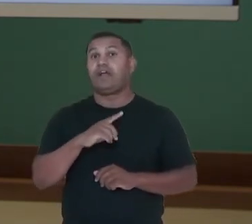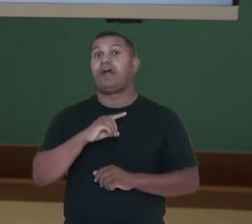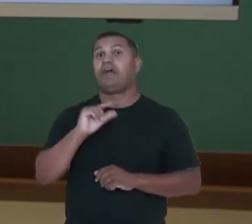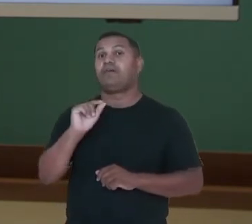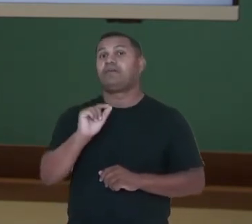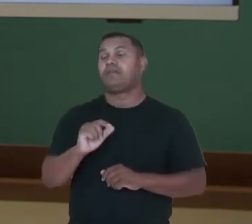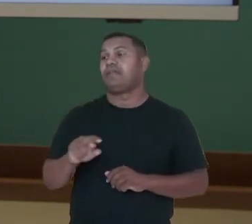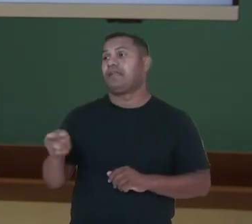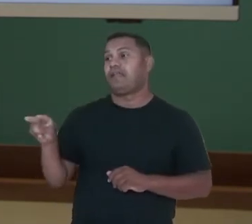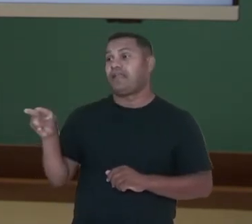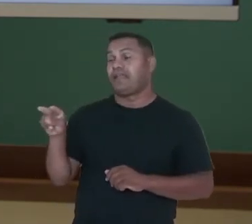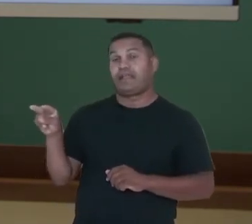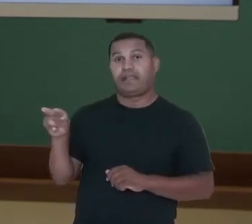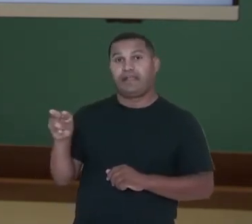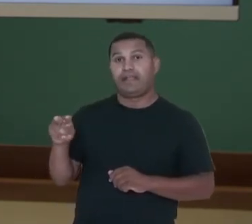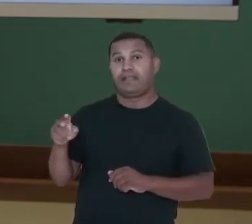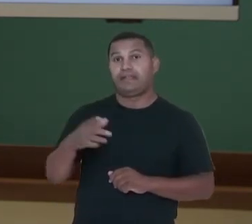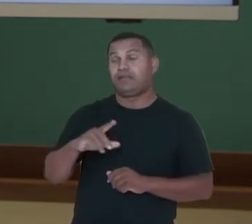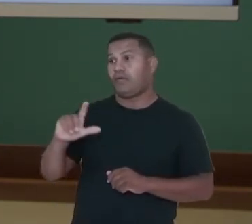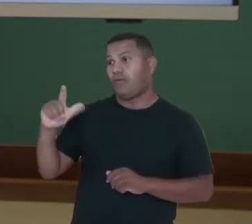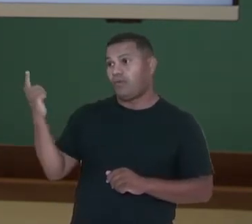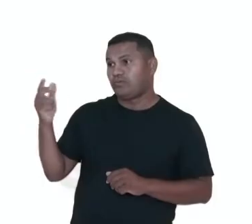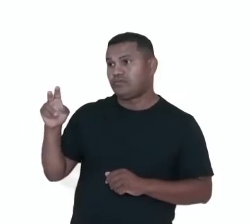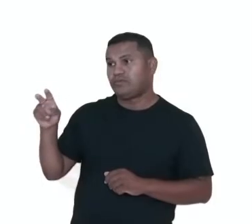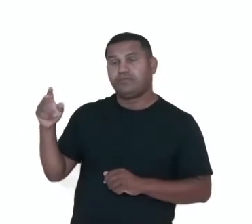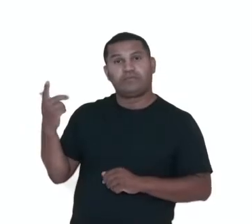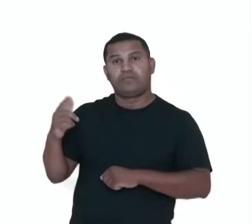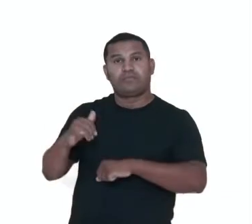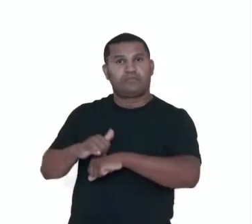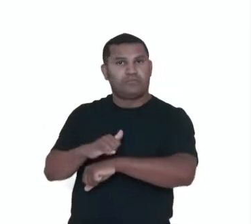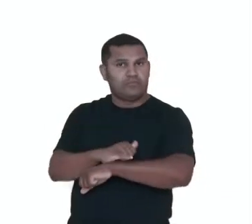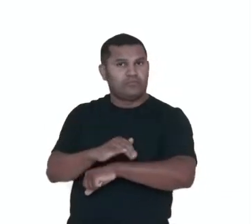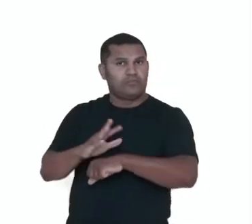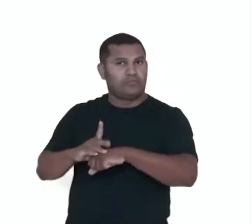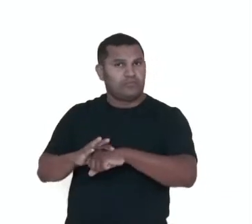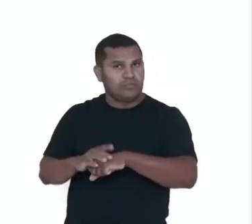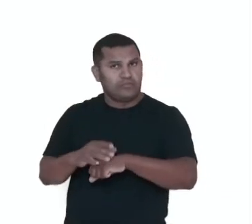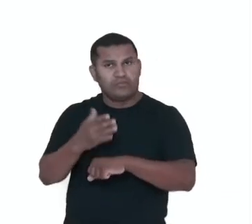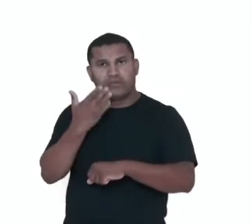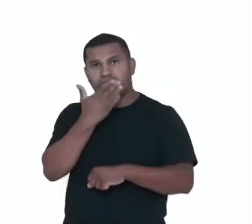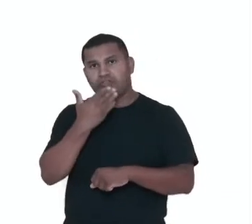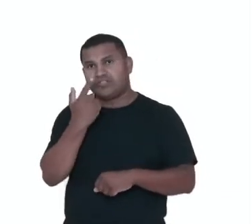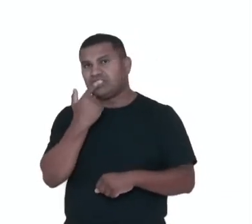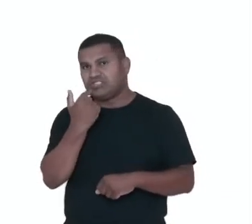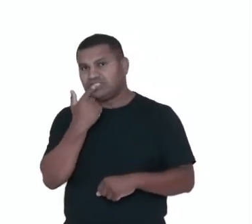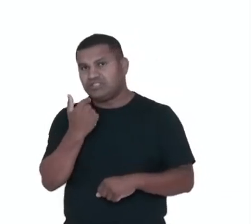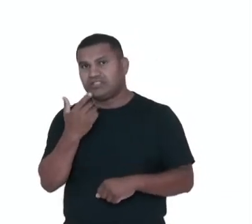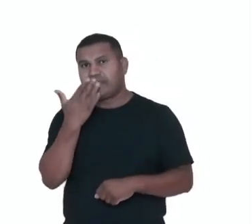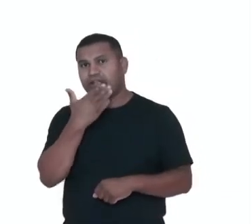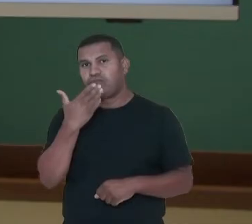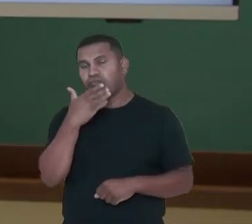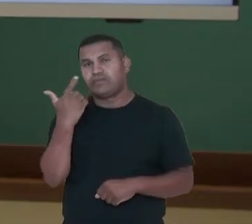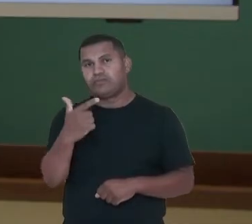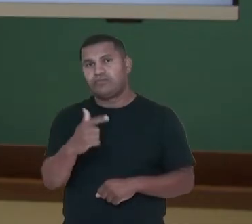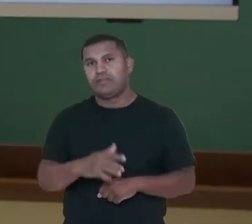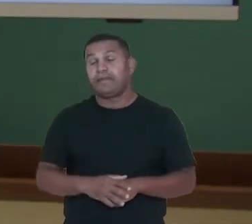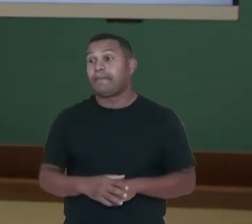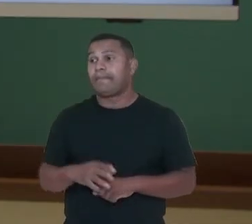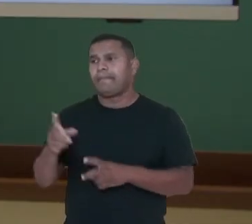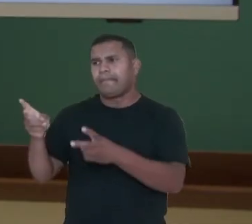eles viram? Que eles identificaram genes associados ao cromossomo 3, e isso fez com